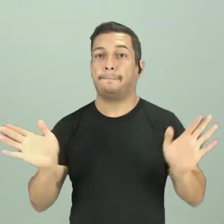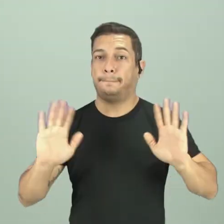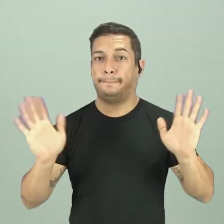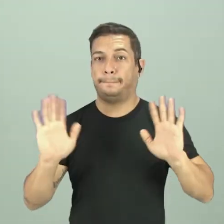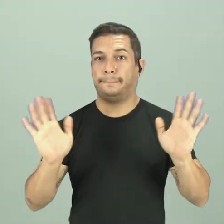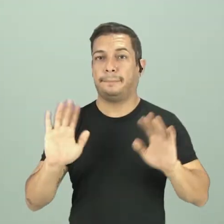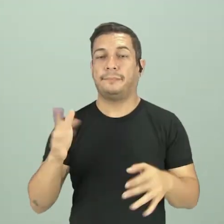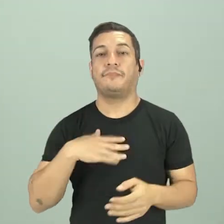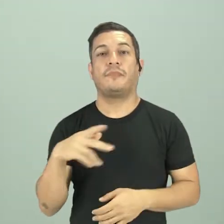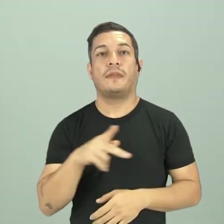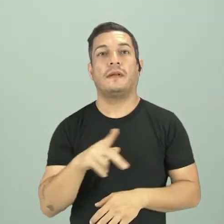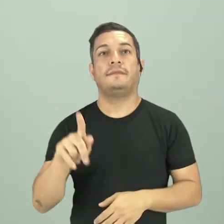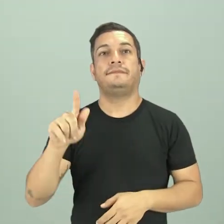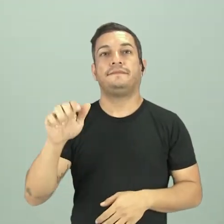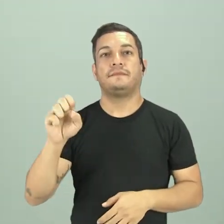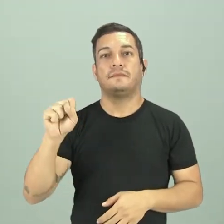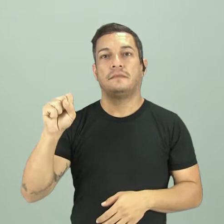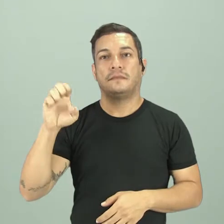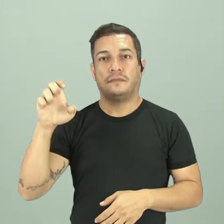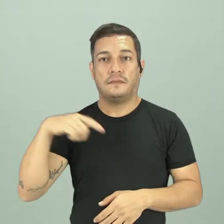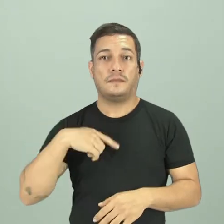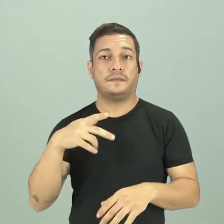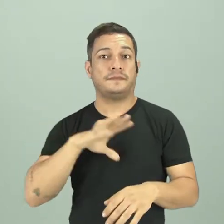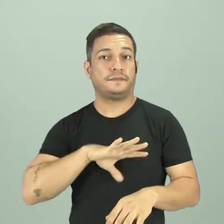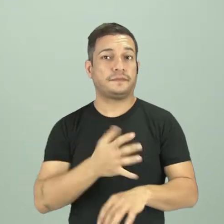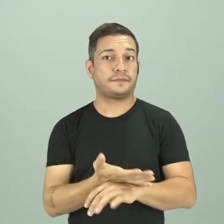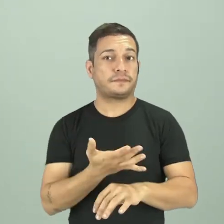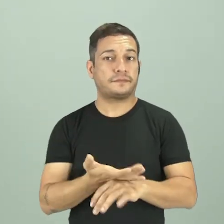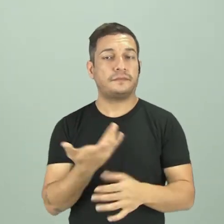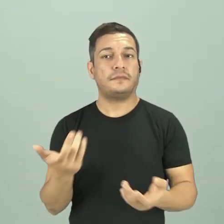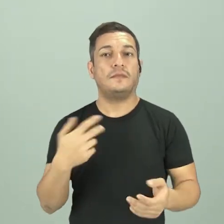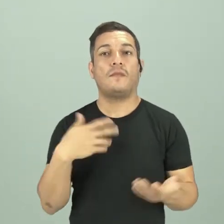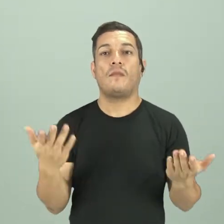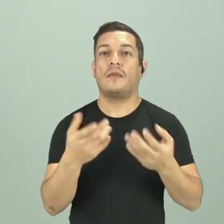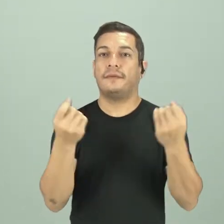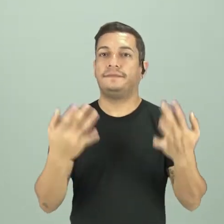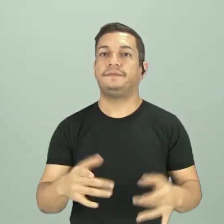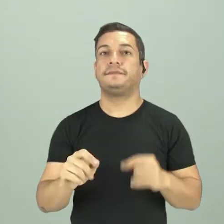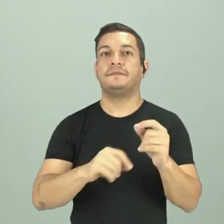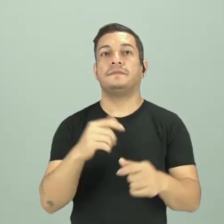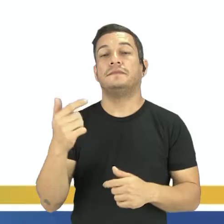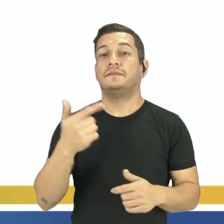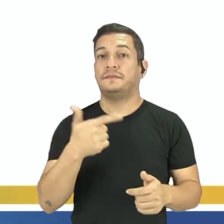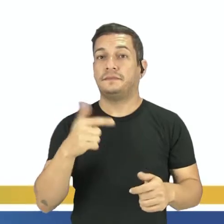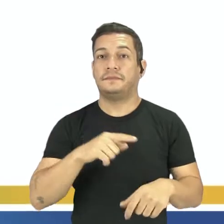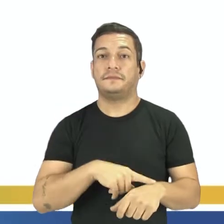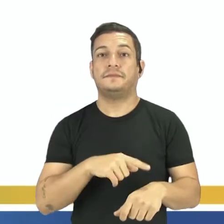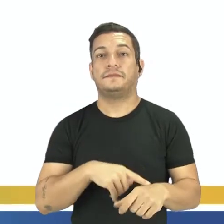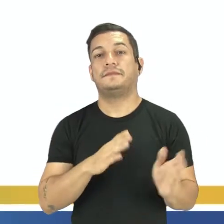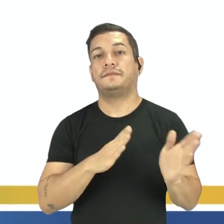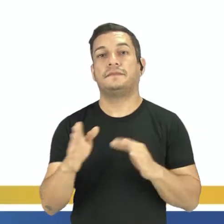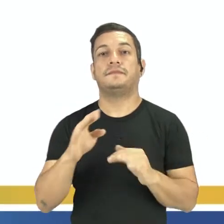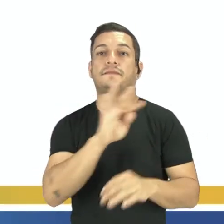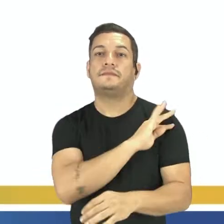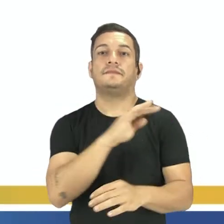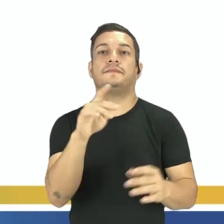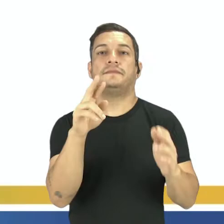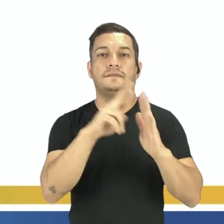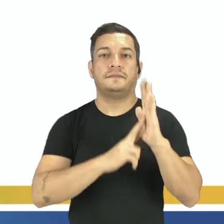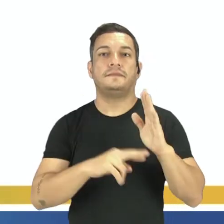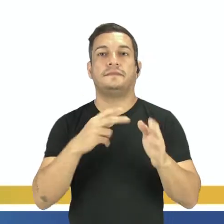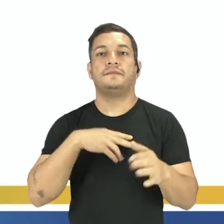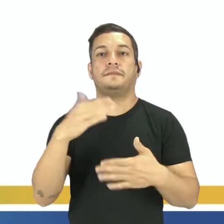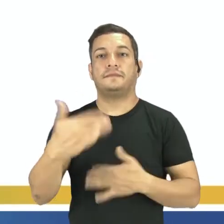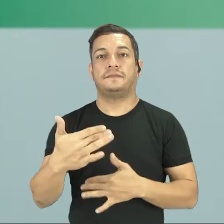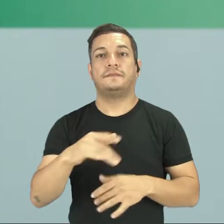Vamos lá, pessoal, aqui é o professor Gessé de Língua Portuguesa. Hoje nós vamos tratar da parte 2, lá das nossas técnicas de redação para a